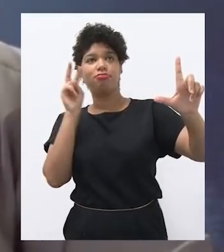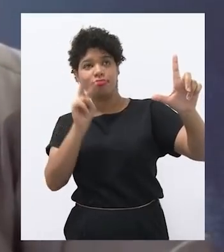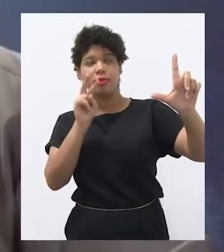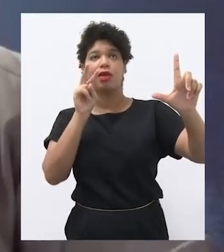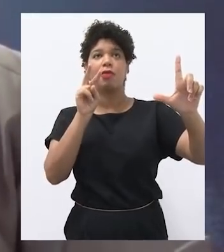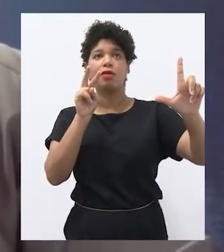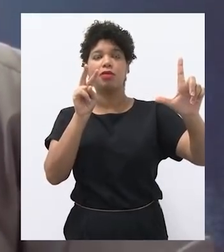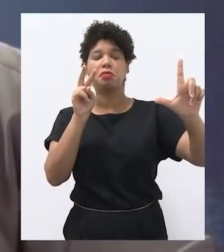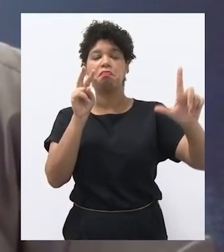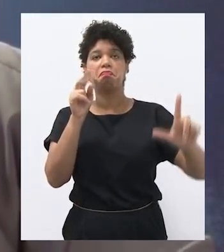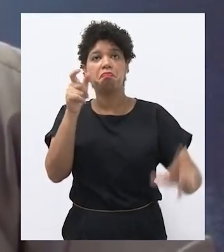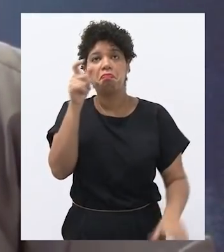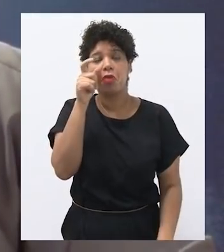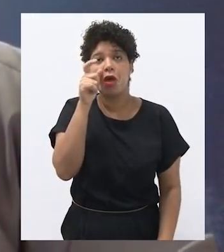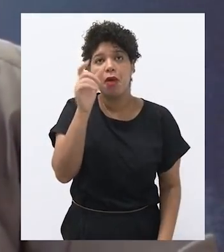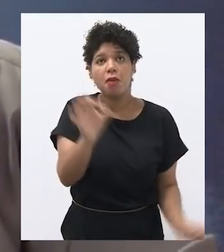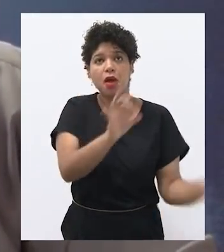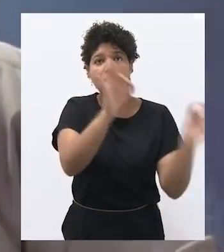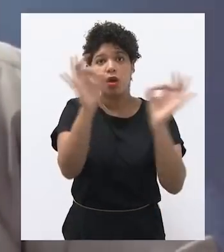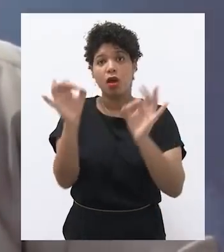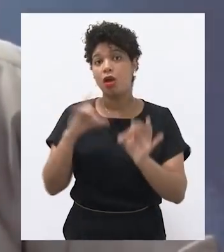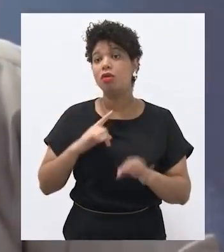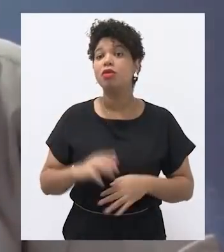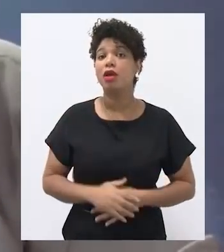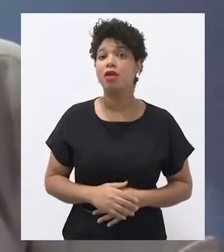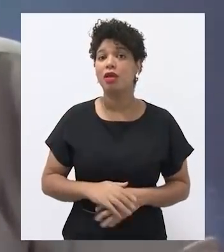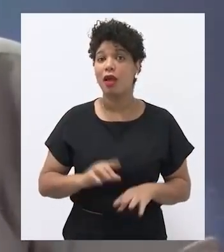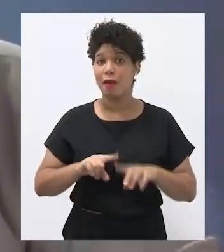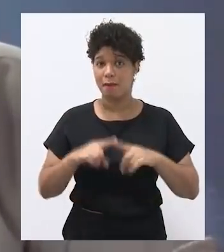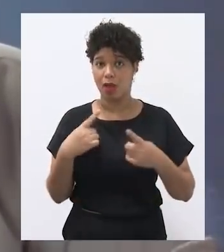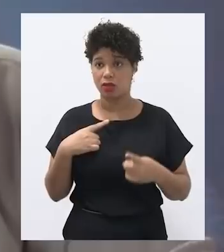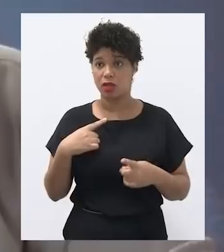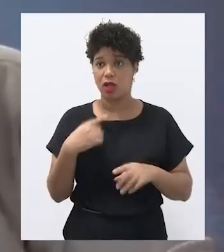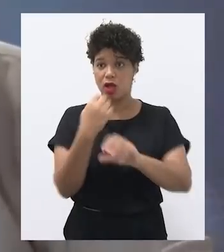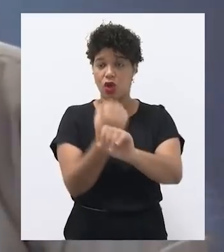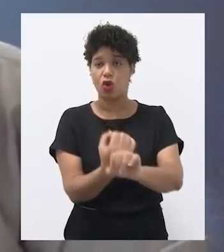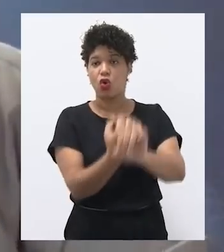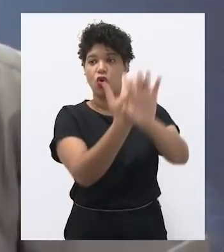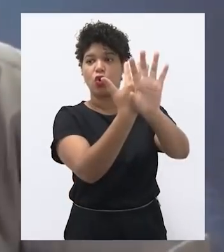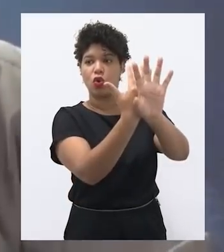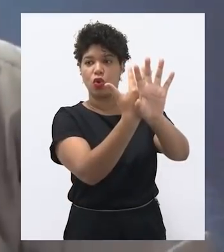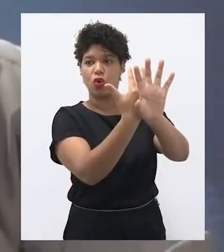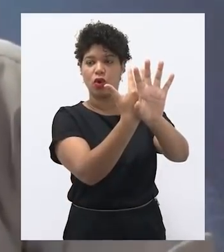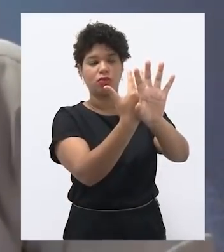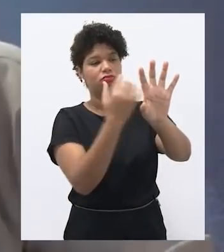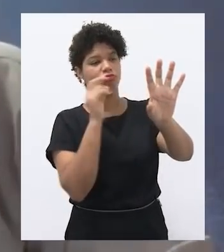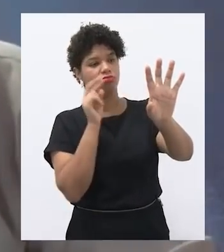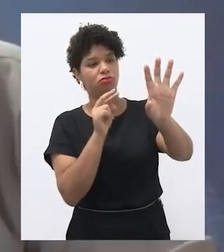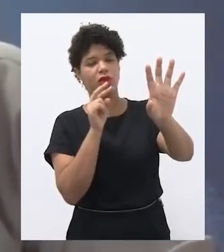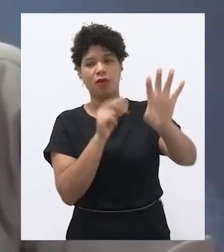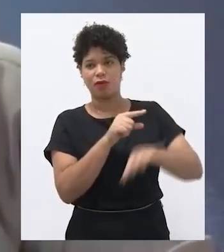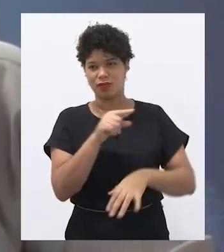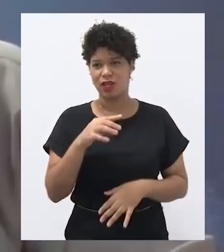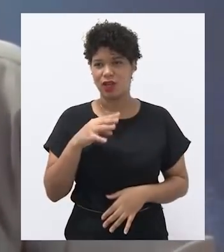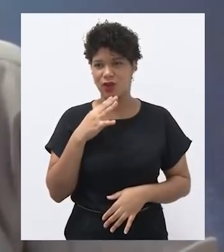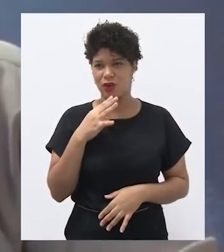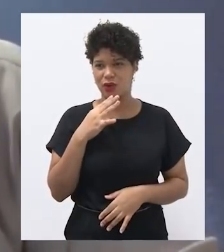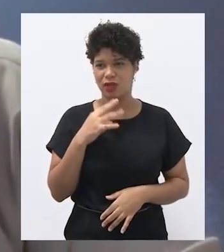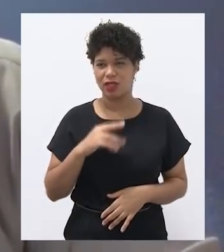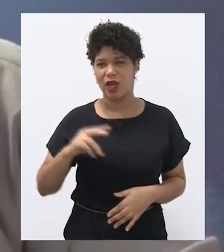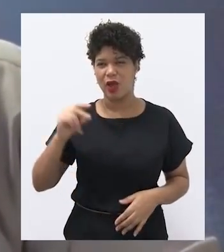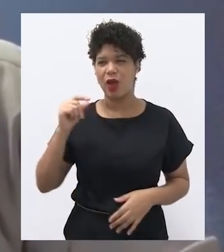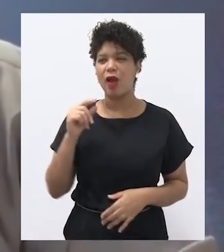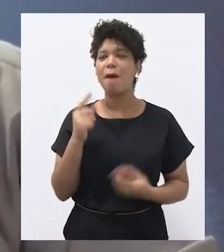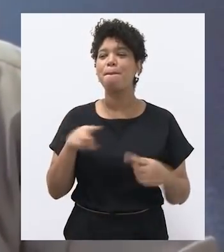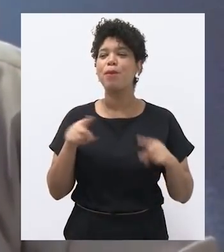enquanto eles assistem. Mas a tela, aqueles que conhecem o cancioneiro popular, vão se lembrar de uma música que fez sucesso há